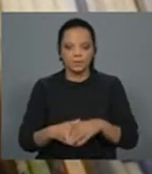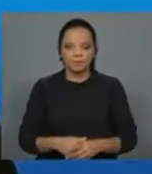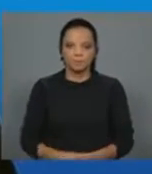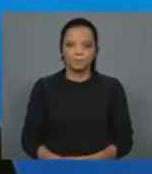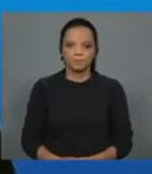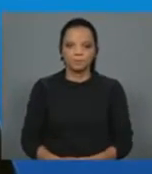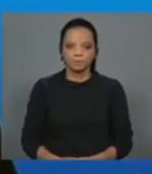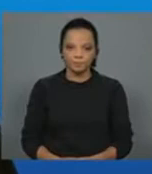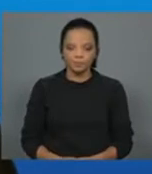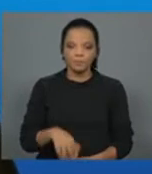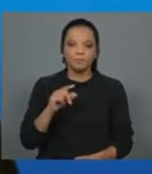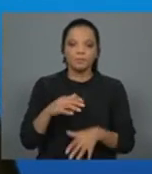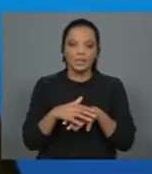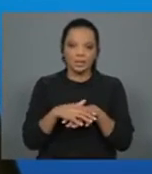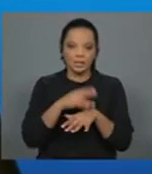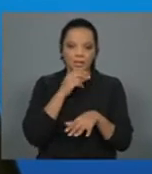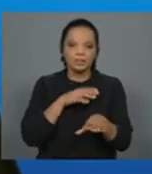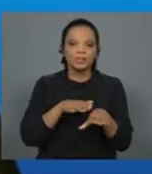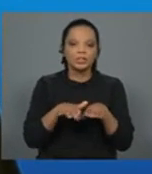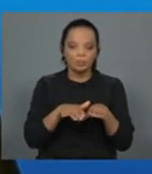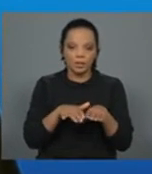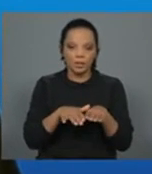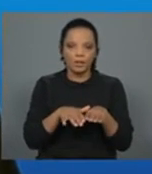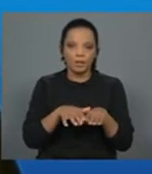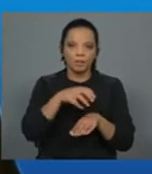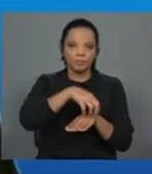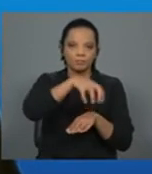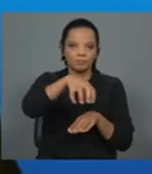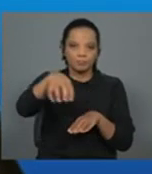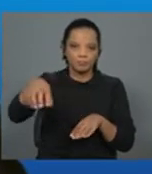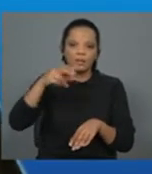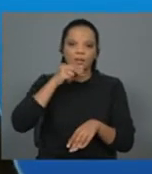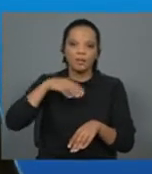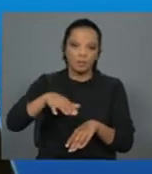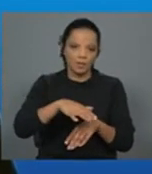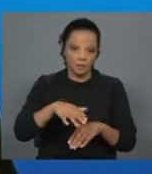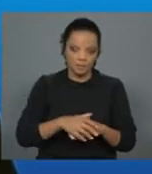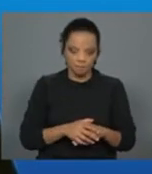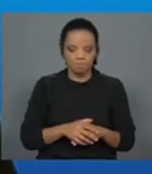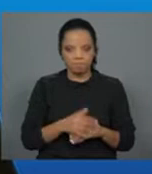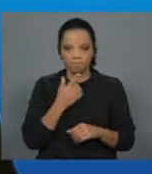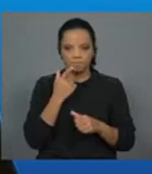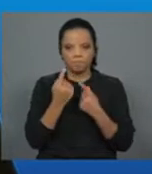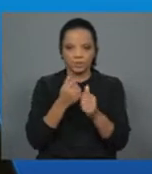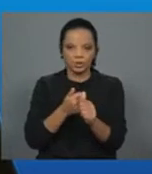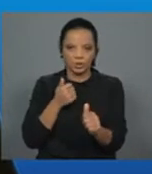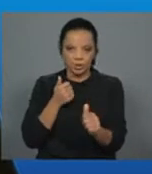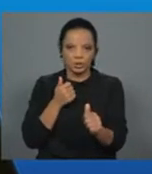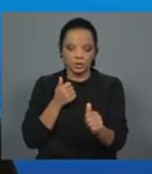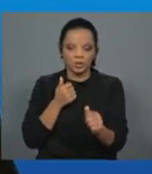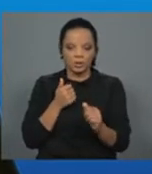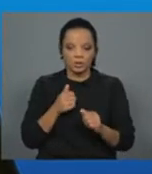E toda a rede sísmica está assente em instalações em terra, portanto há alguma distância da origem do